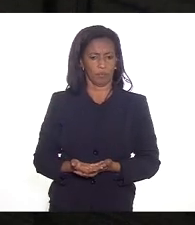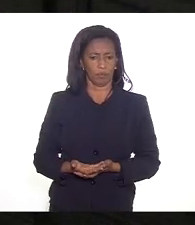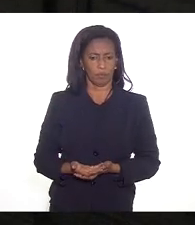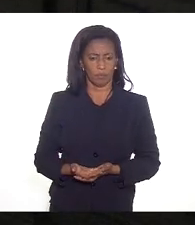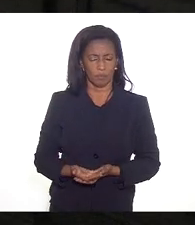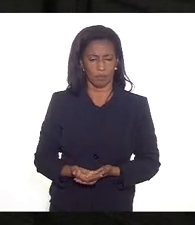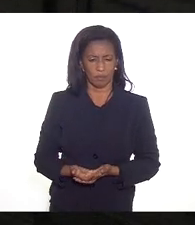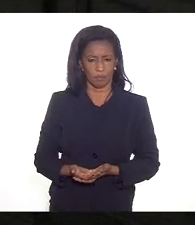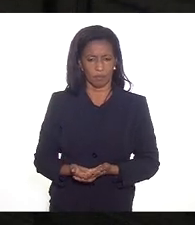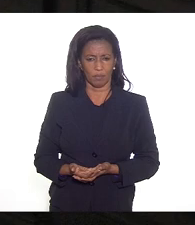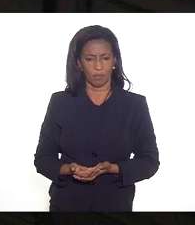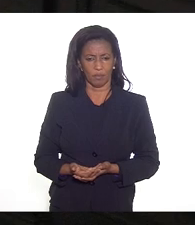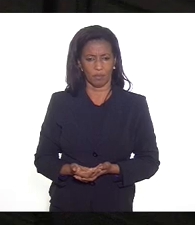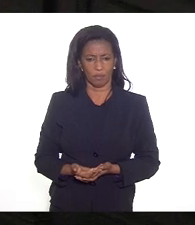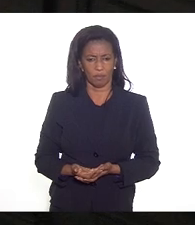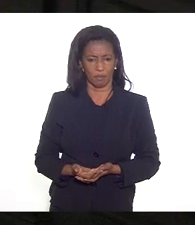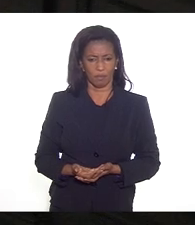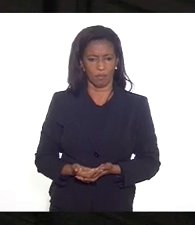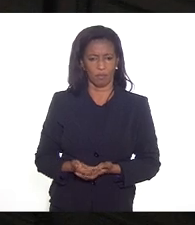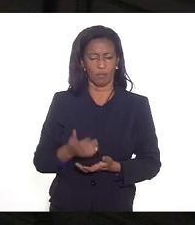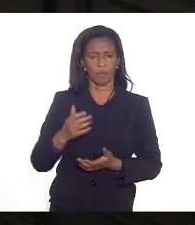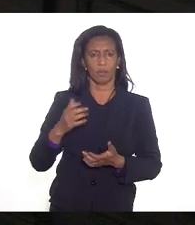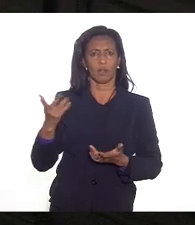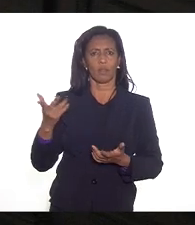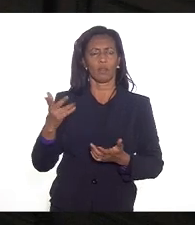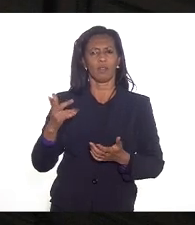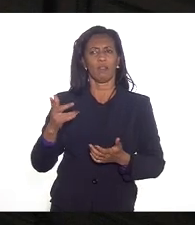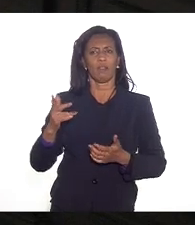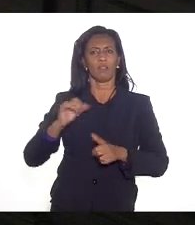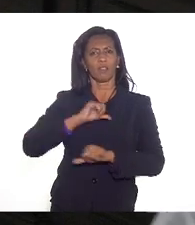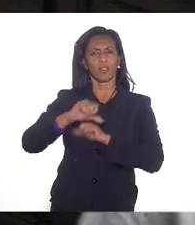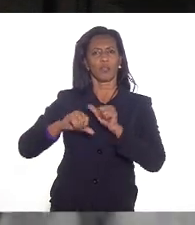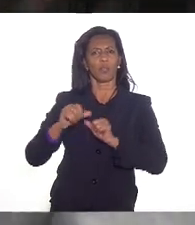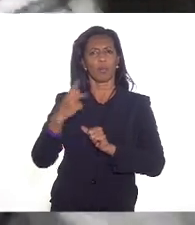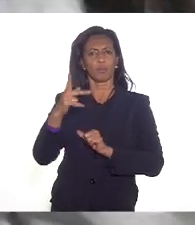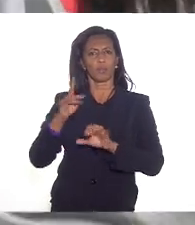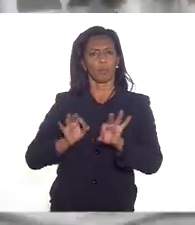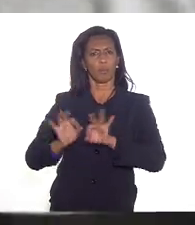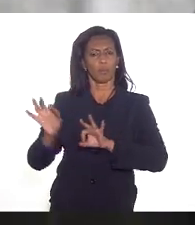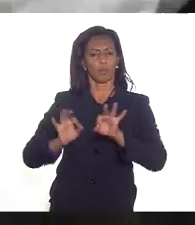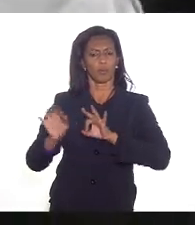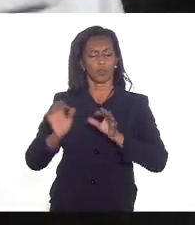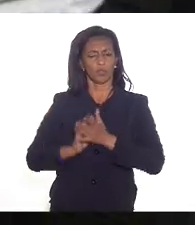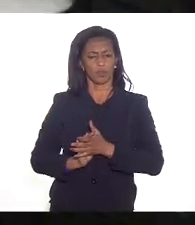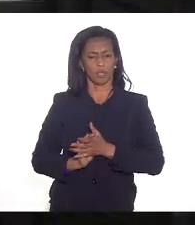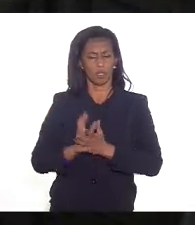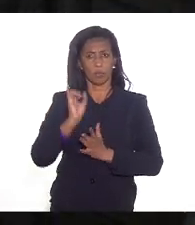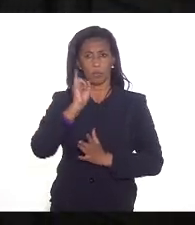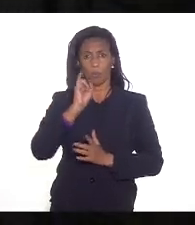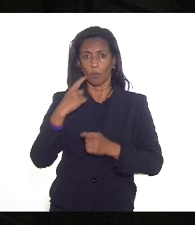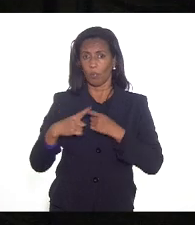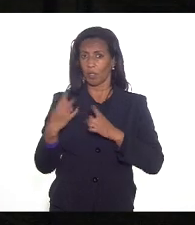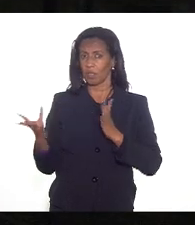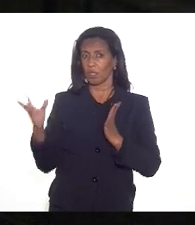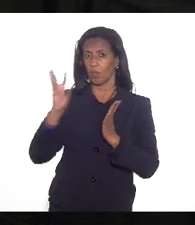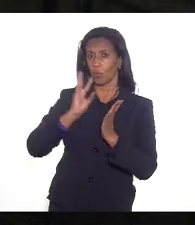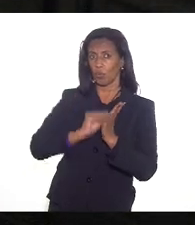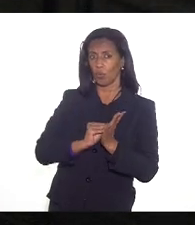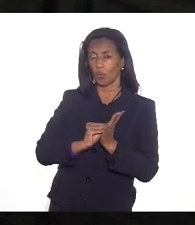metal-mecânico no festival é porque são incluídos